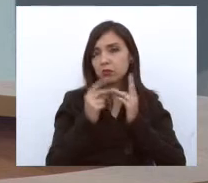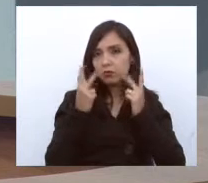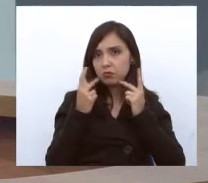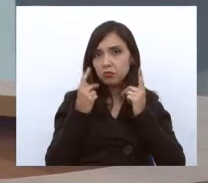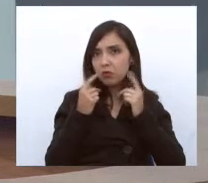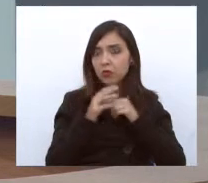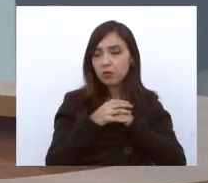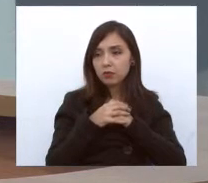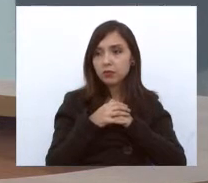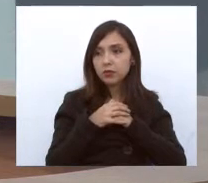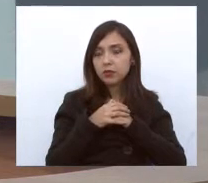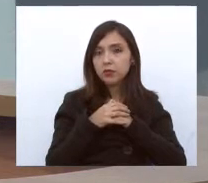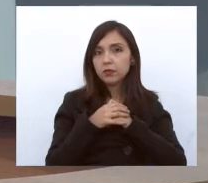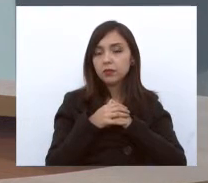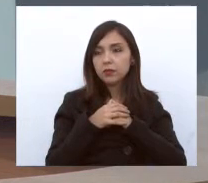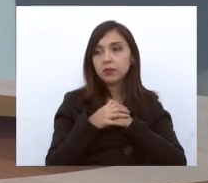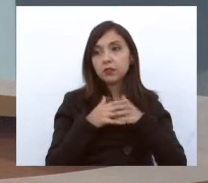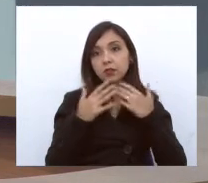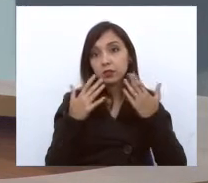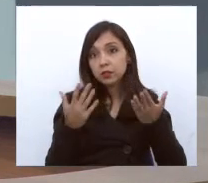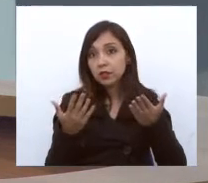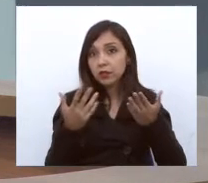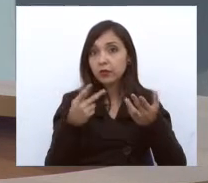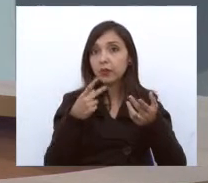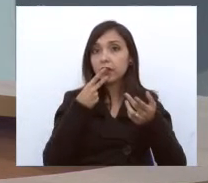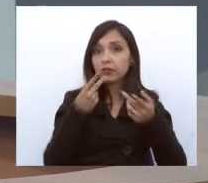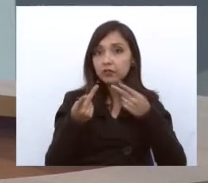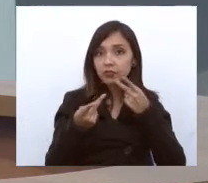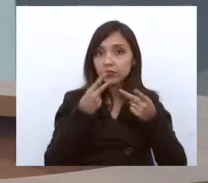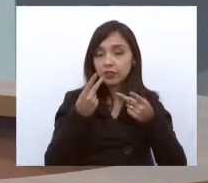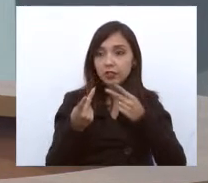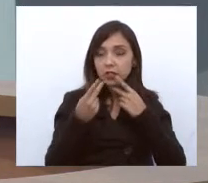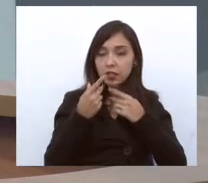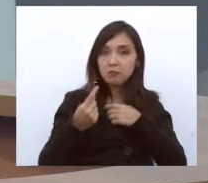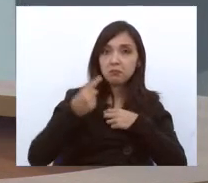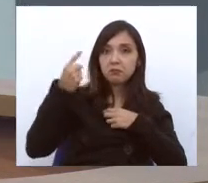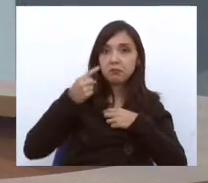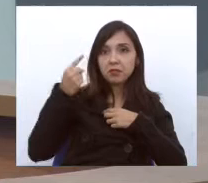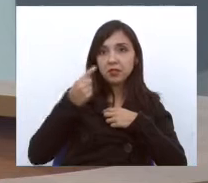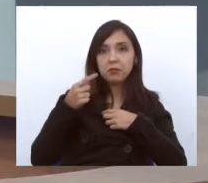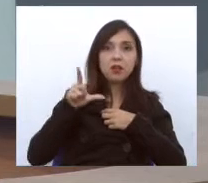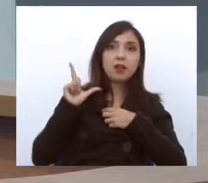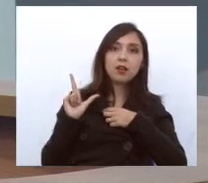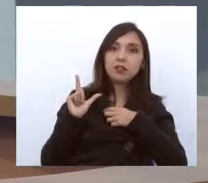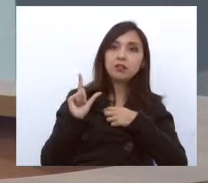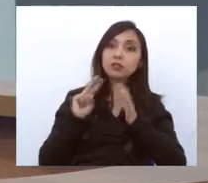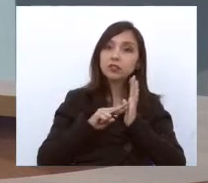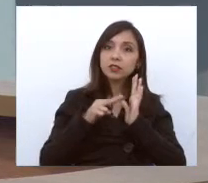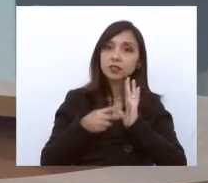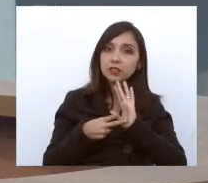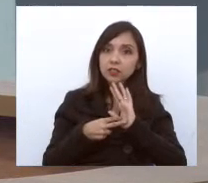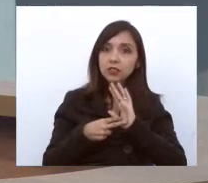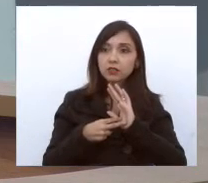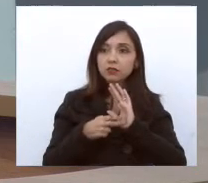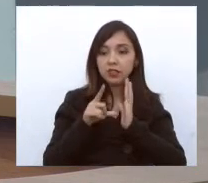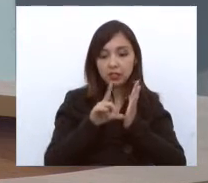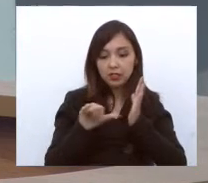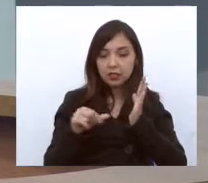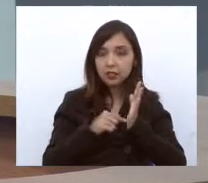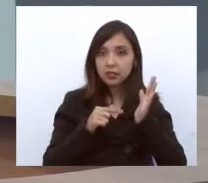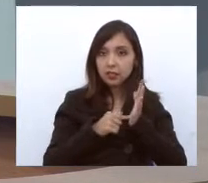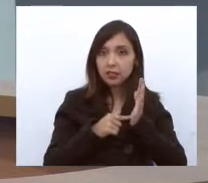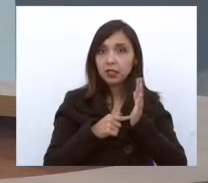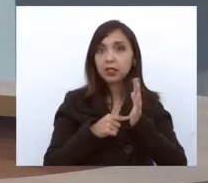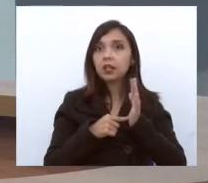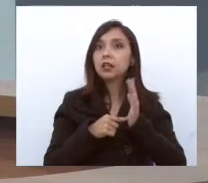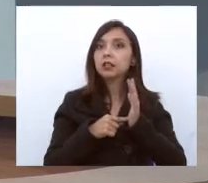jurídico. Né? Então, não há de se falar que prevalece a anterior. Significa uma lei que dá uma